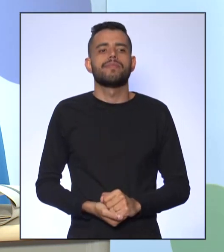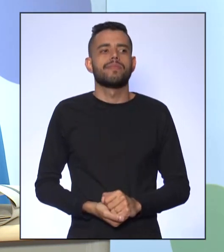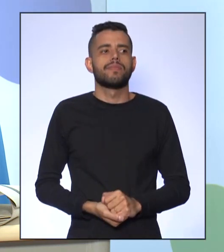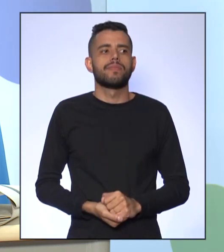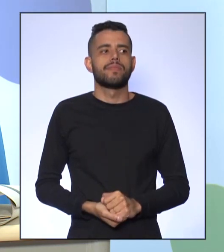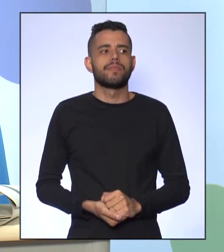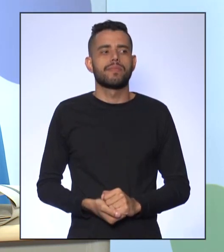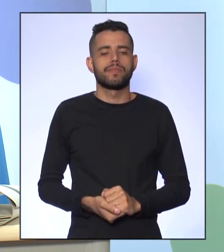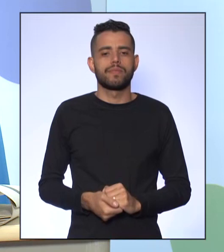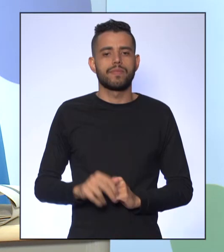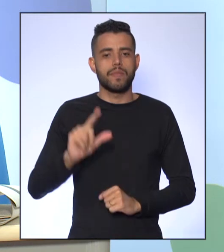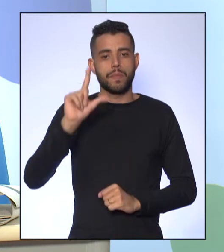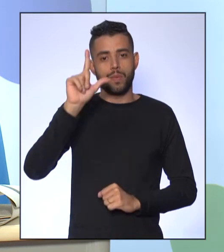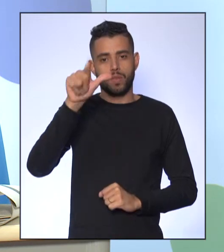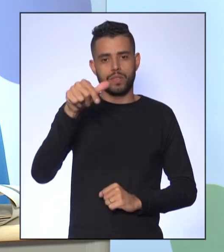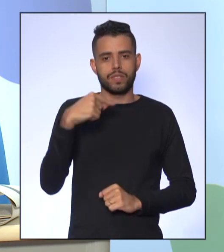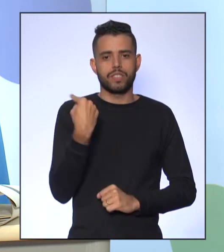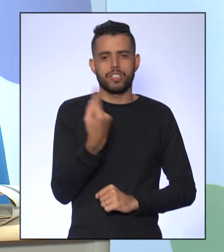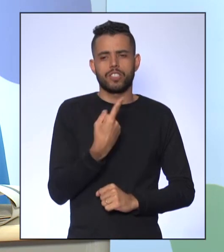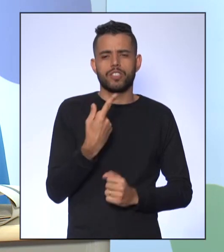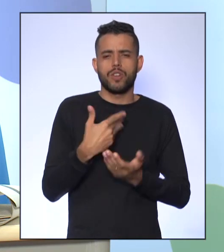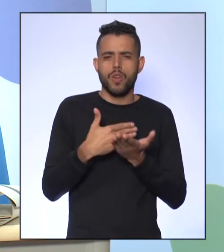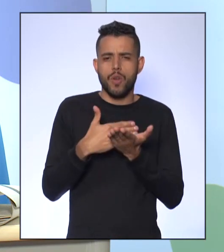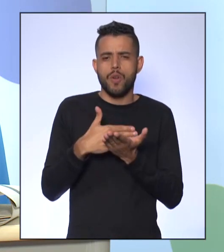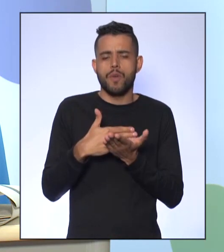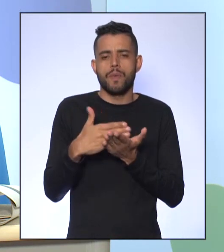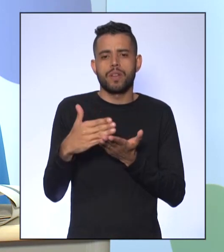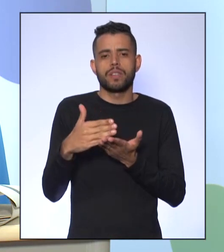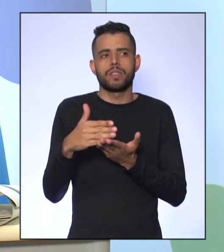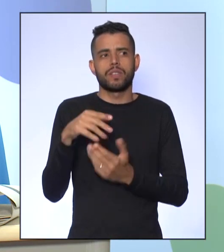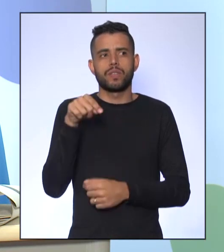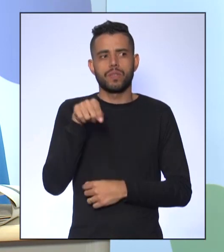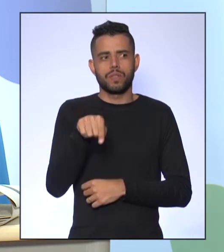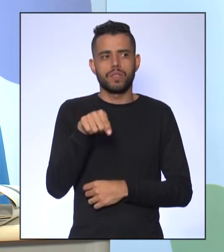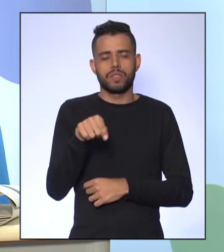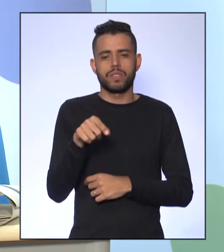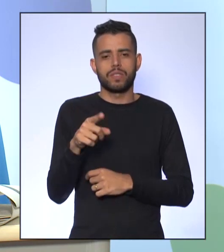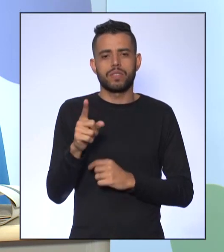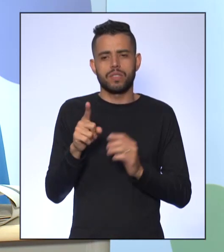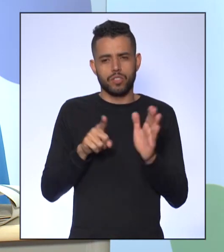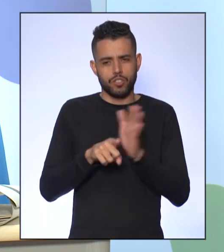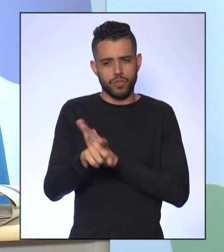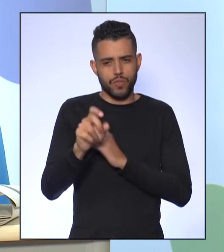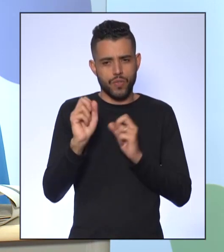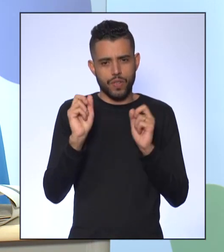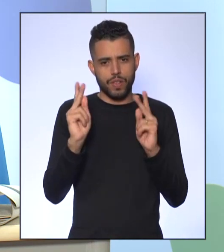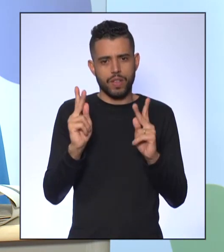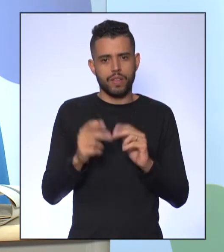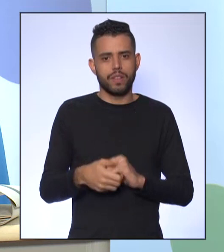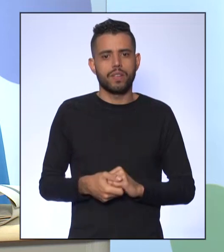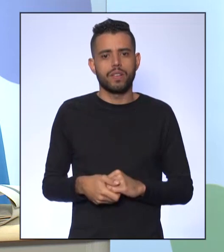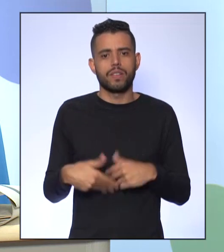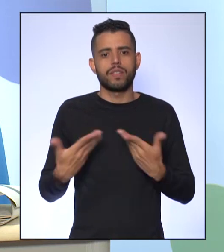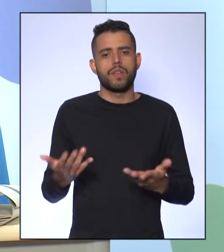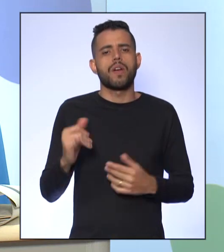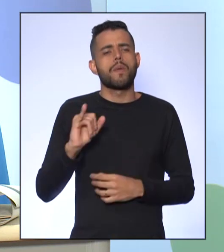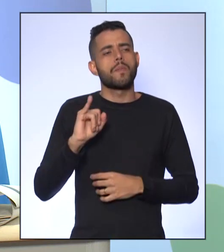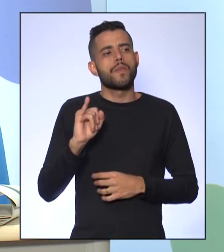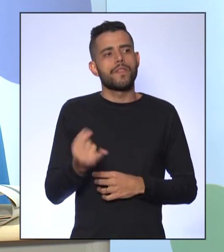Fica para a próxima. A próxima a gente começa com esse questionamento, tá certo? Então,